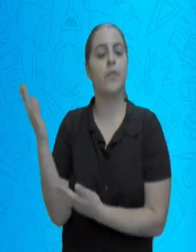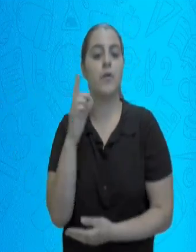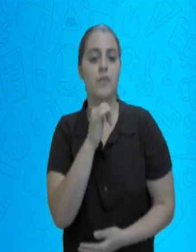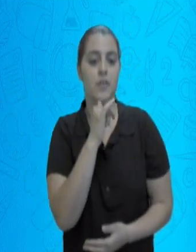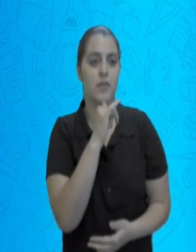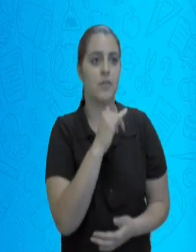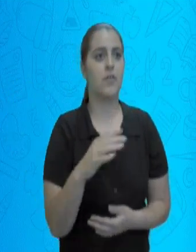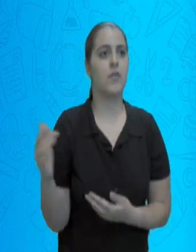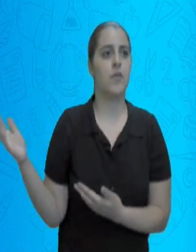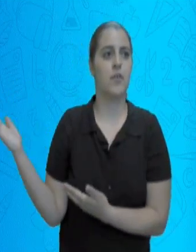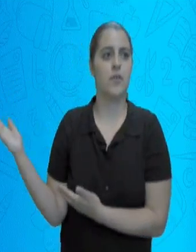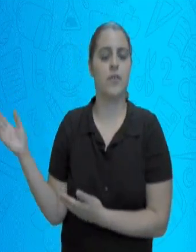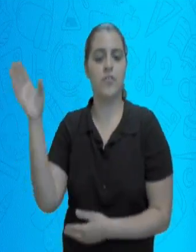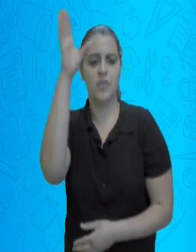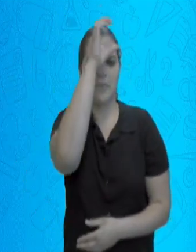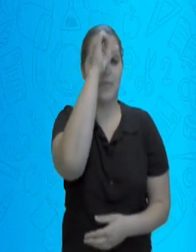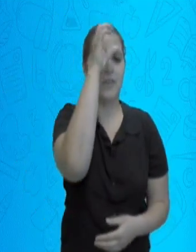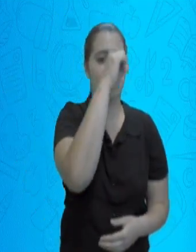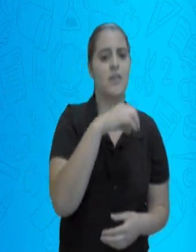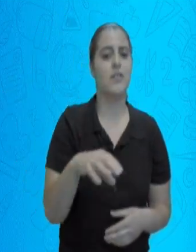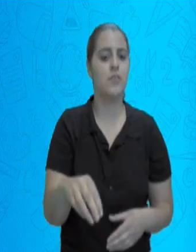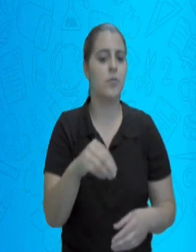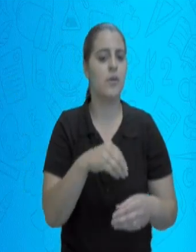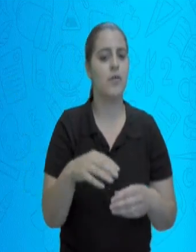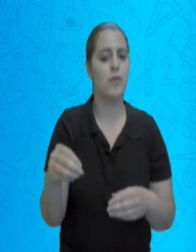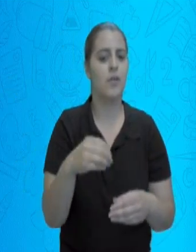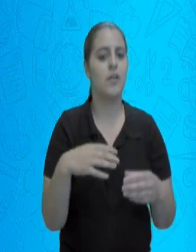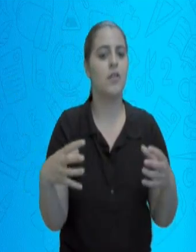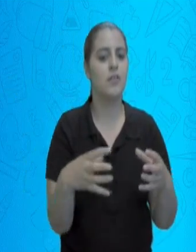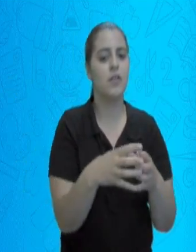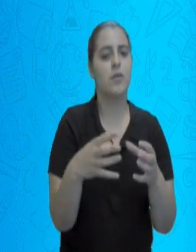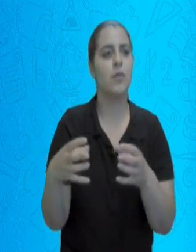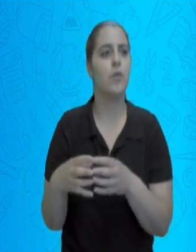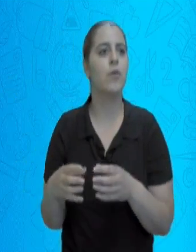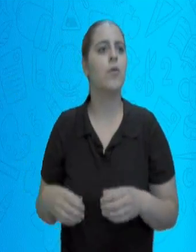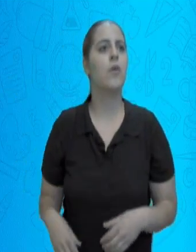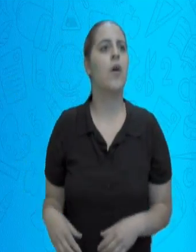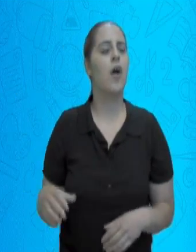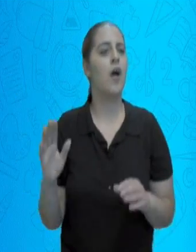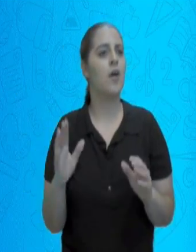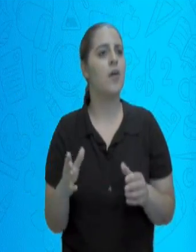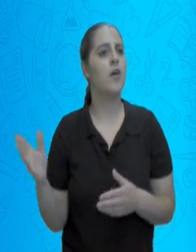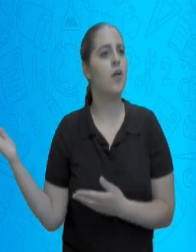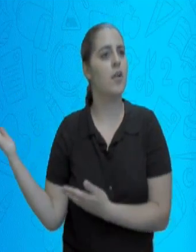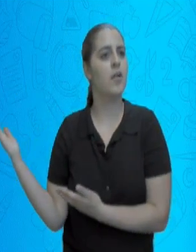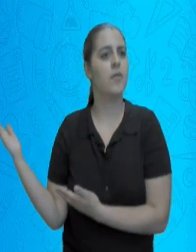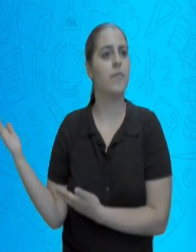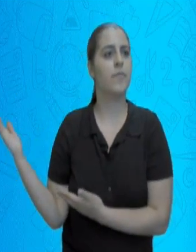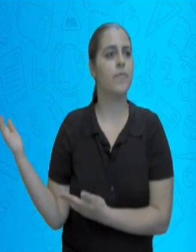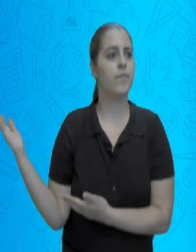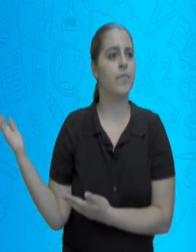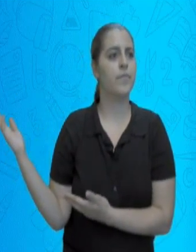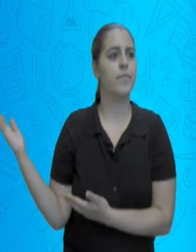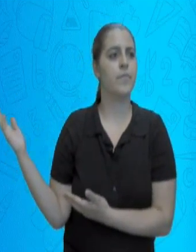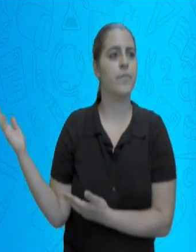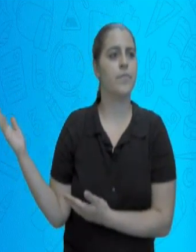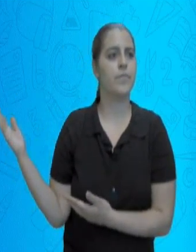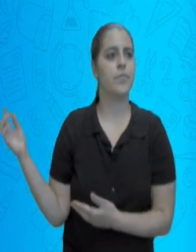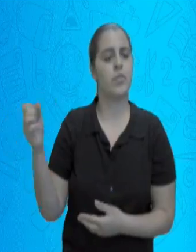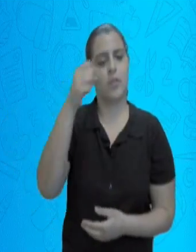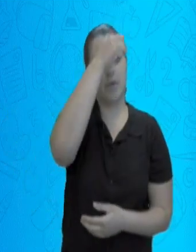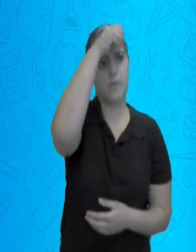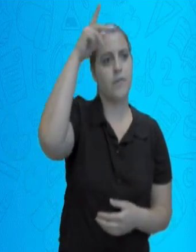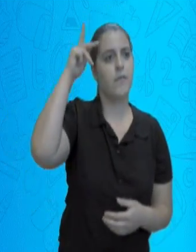exemplos. A gente aprendeu sobre a coleta seletiva lá na nossa aula. E aí, olha só, uma determinada